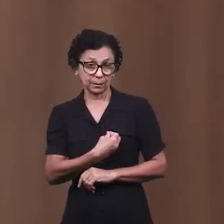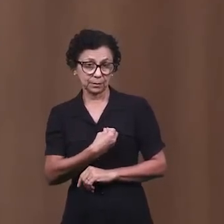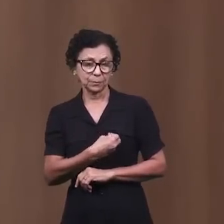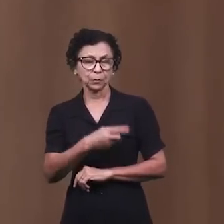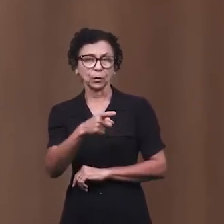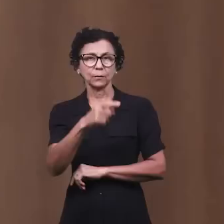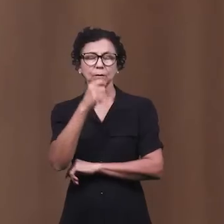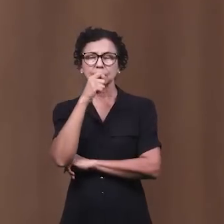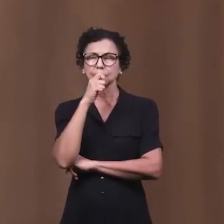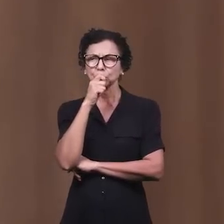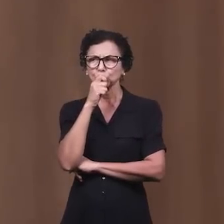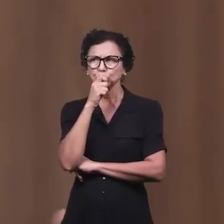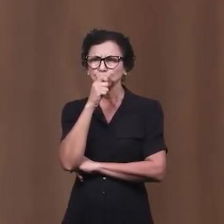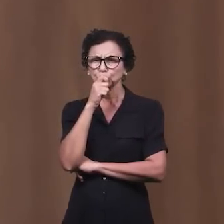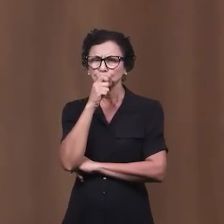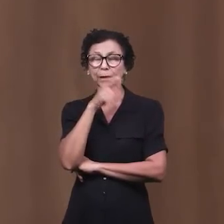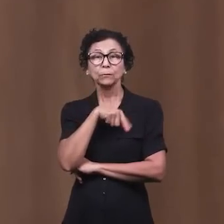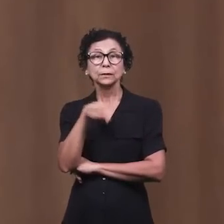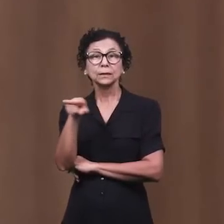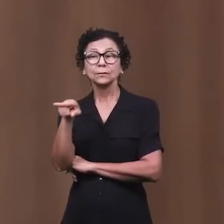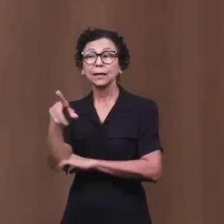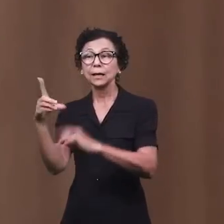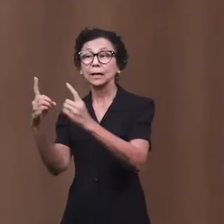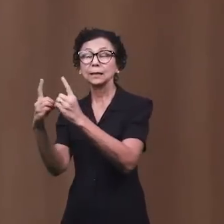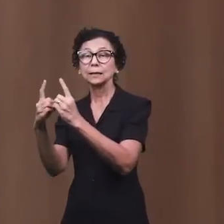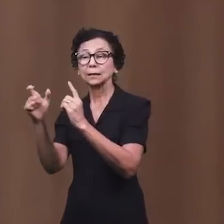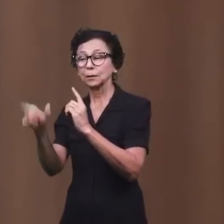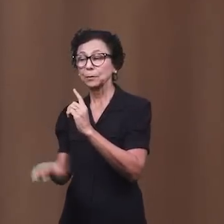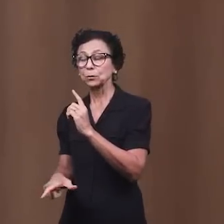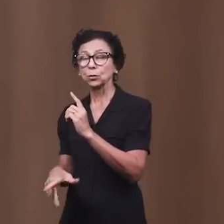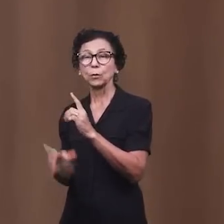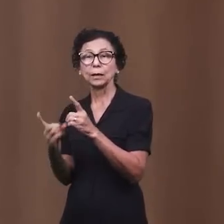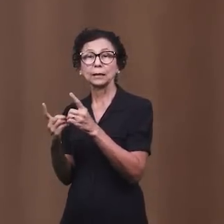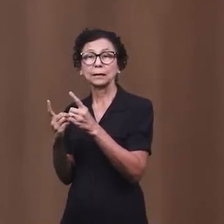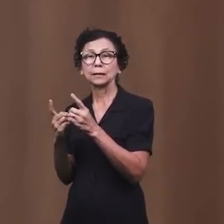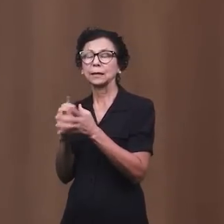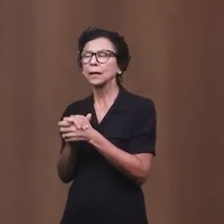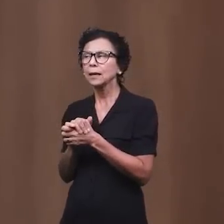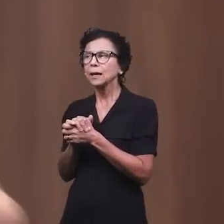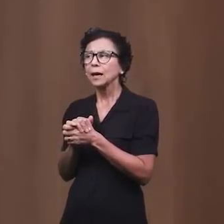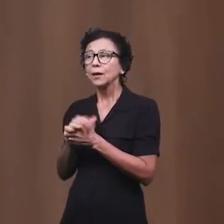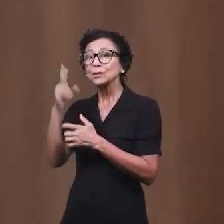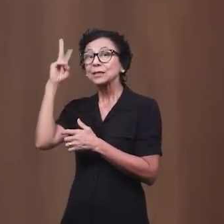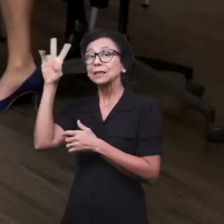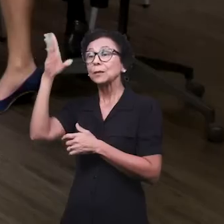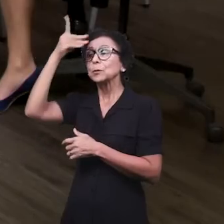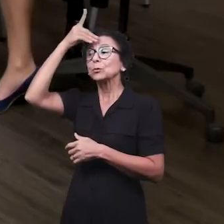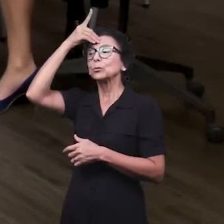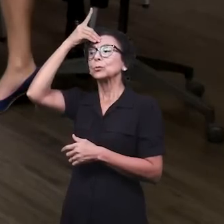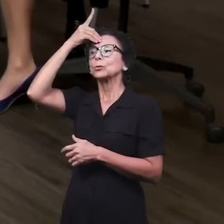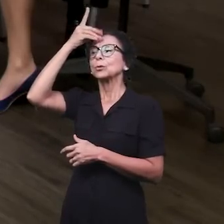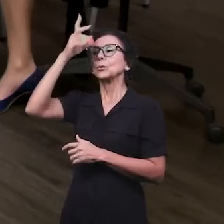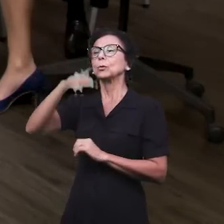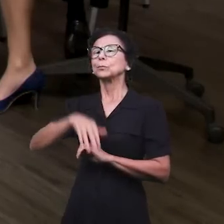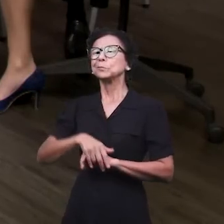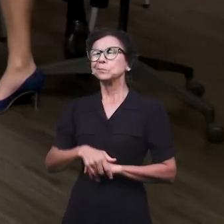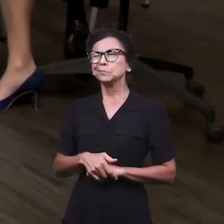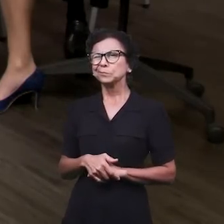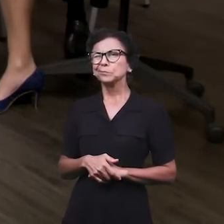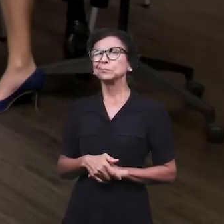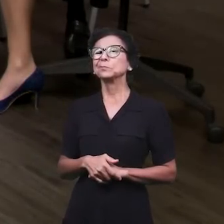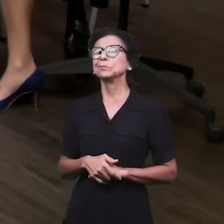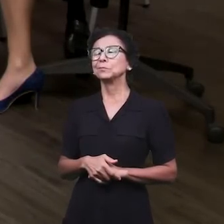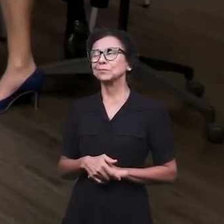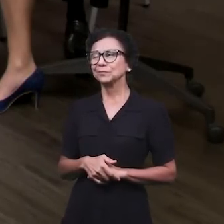com fulano de tal. E você está na igreja, você percebe que aquela pessoa que você conhece, que é da sua intimidade, não está bem.